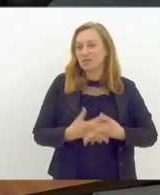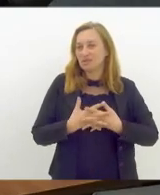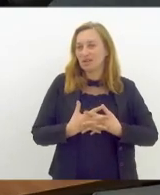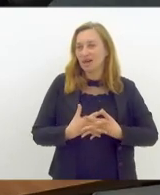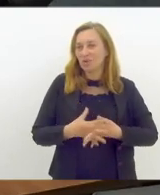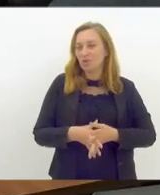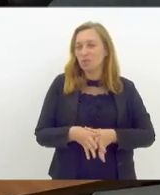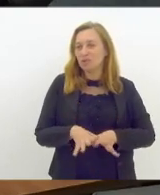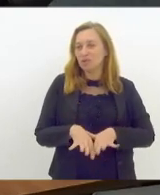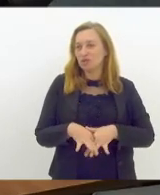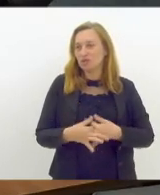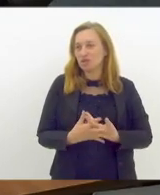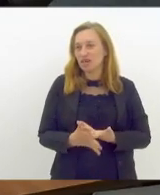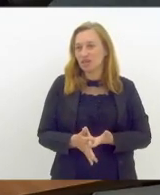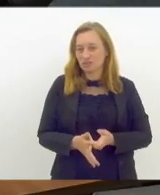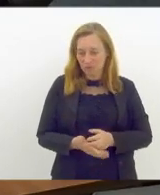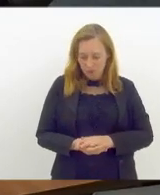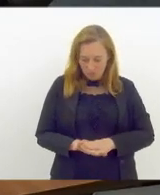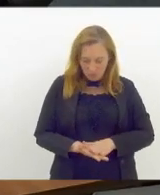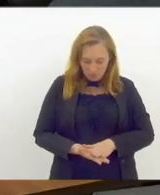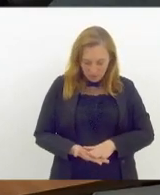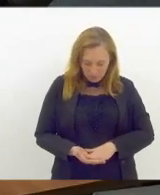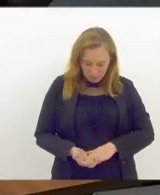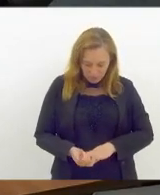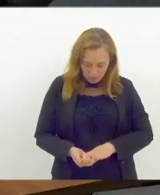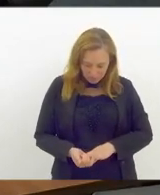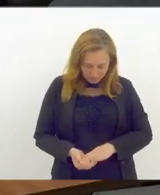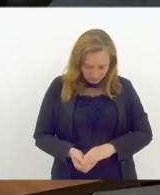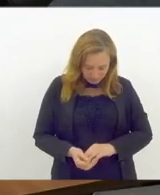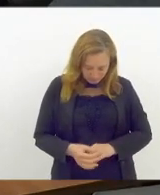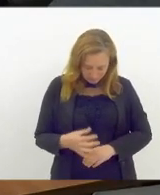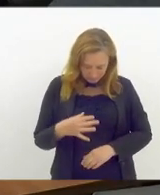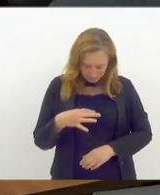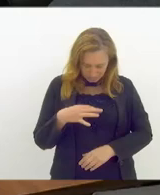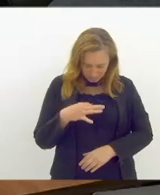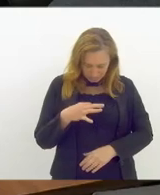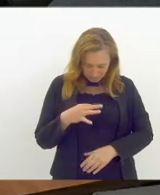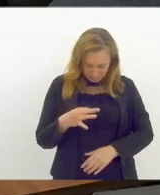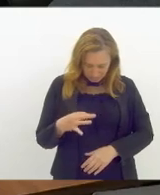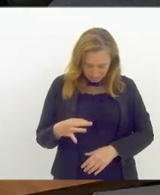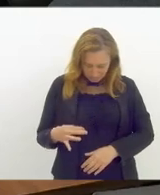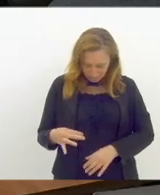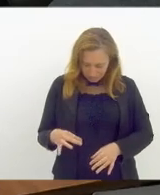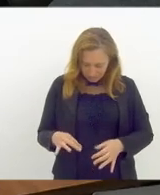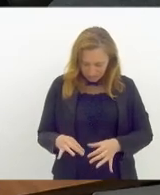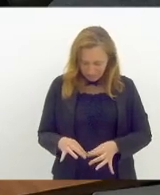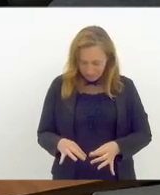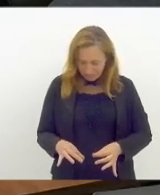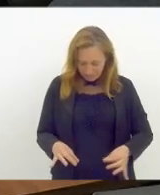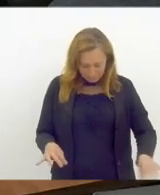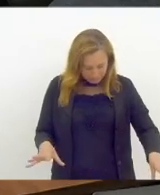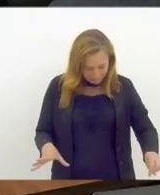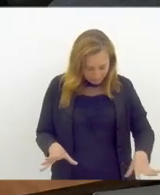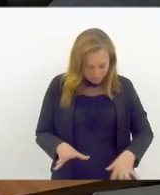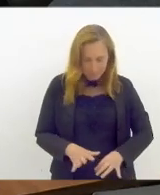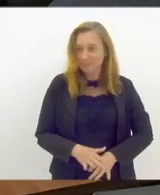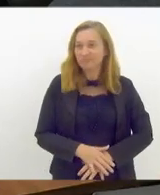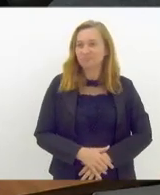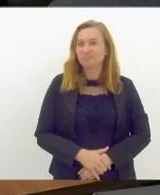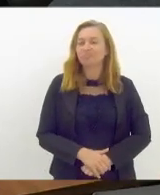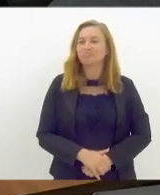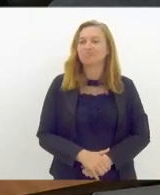Deputada Tia Ju, Vossa Excelência dispõe de 10 minutos regimentais para fazer